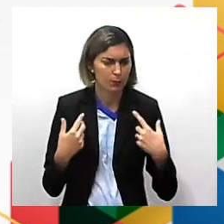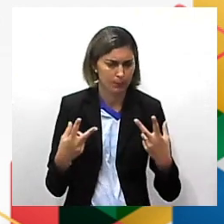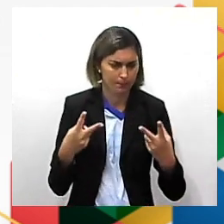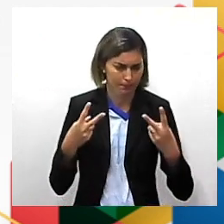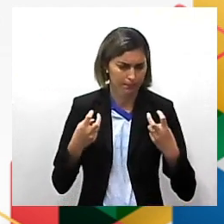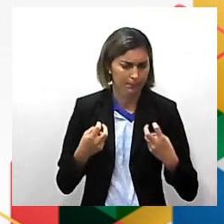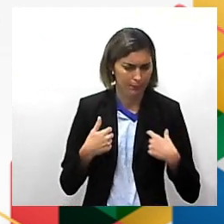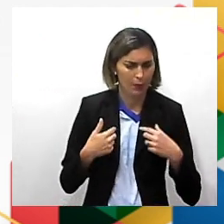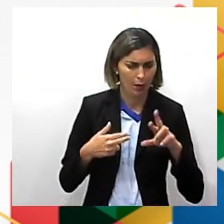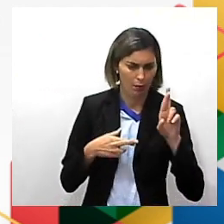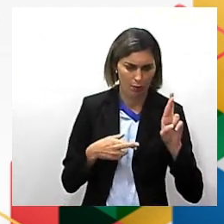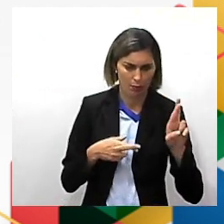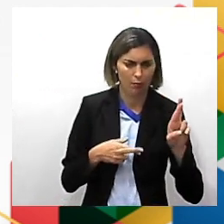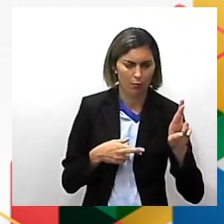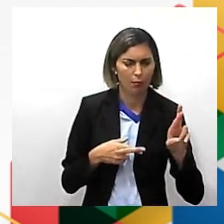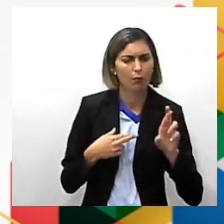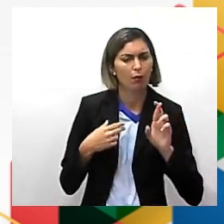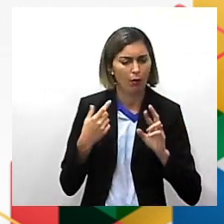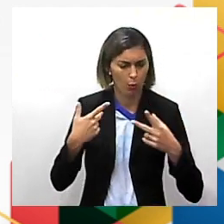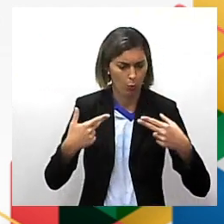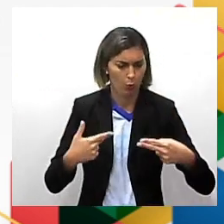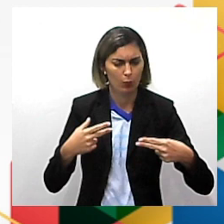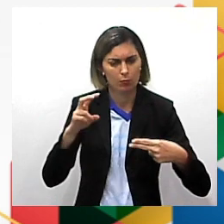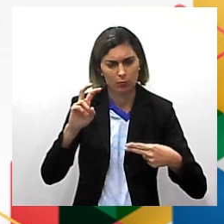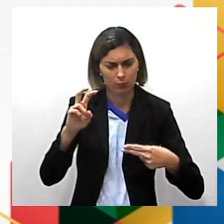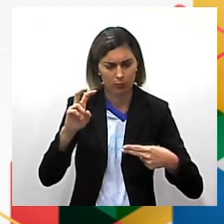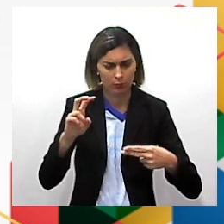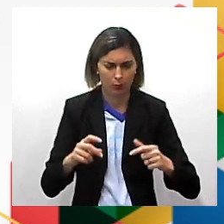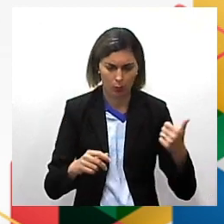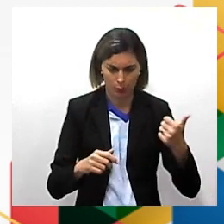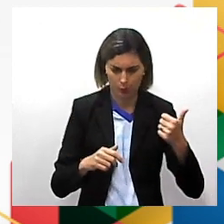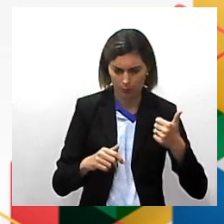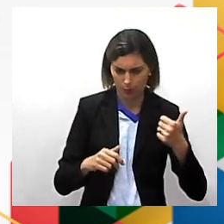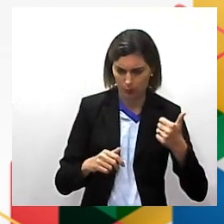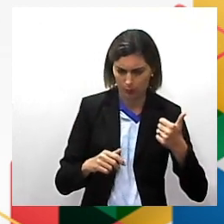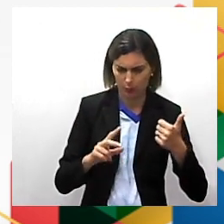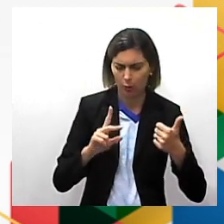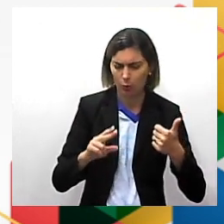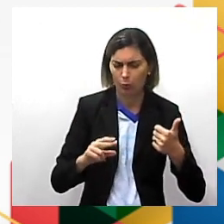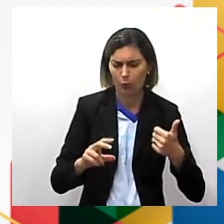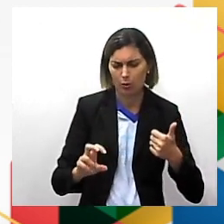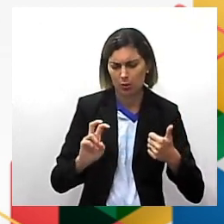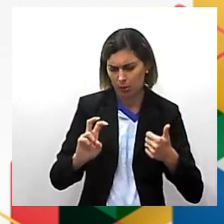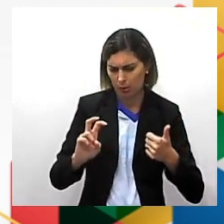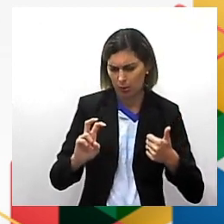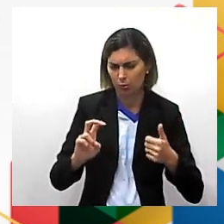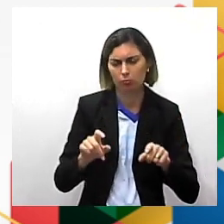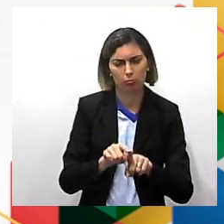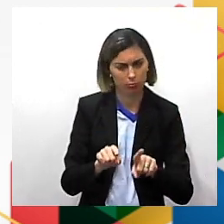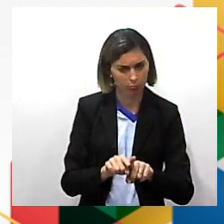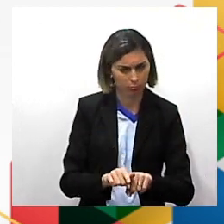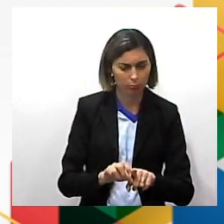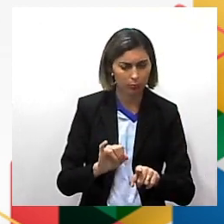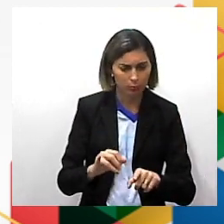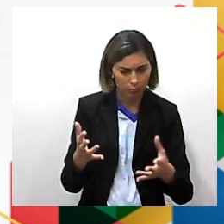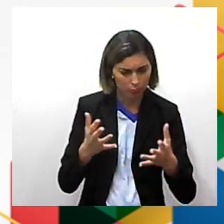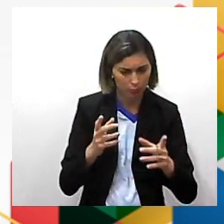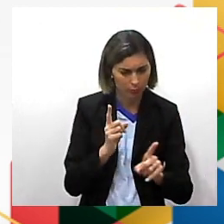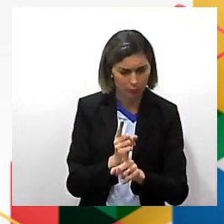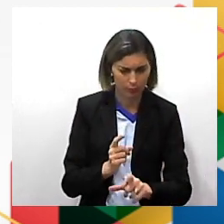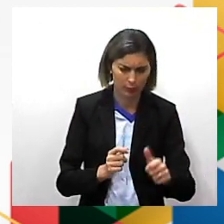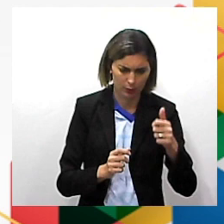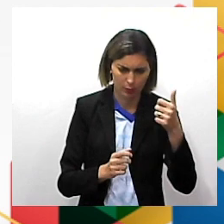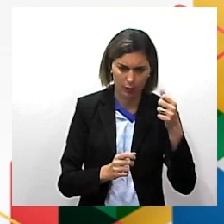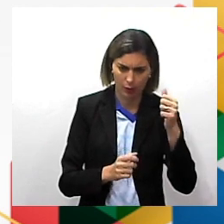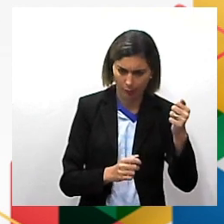percebo que a minha razão, galera, é igual a 5. E o primeiro termo é igual a 5 também. Então, se eu quero encontrar o